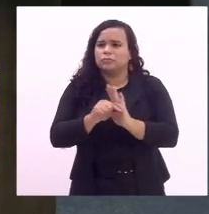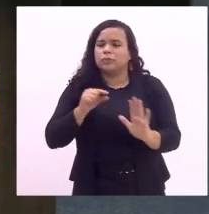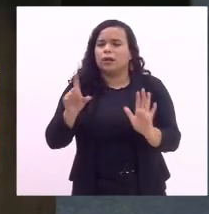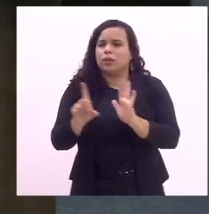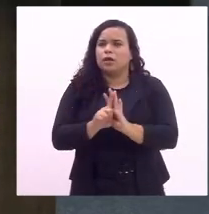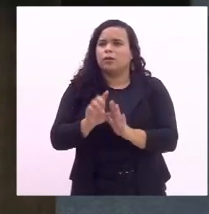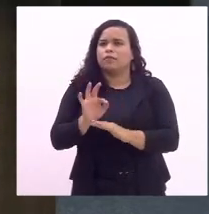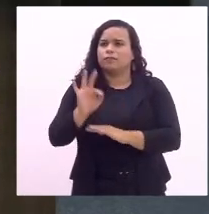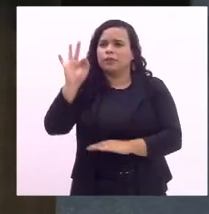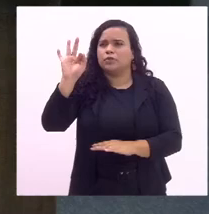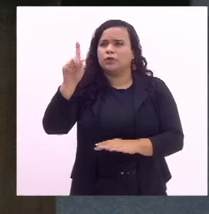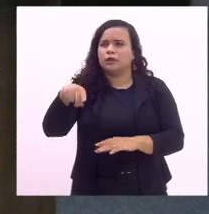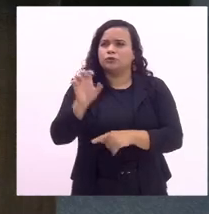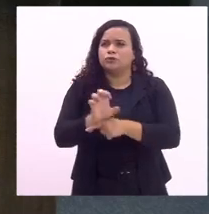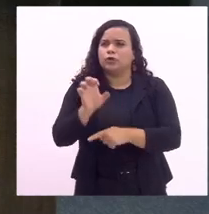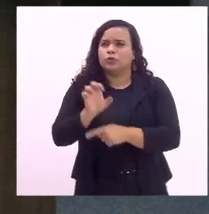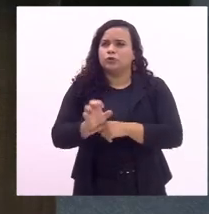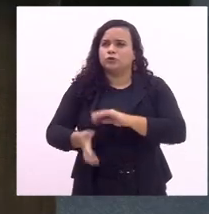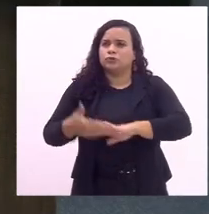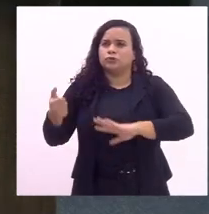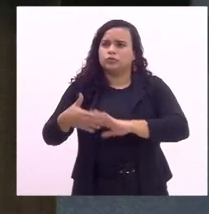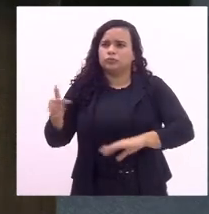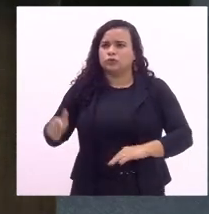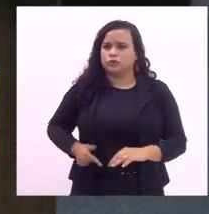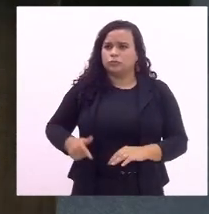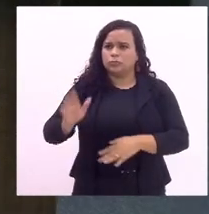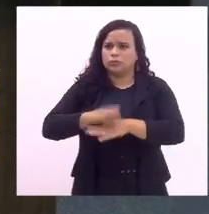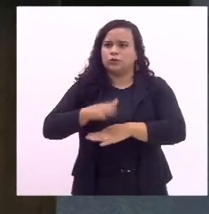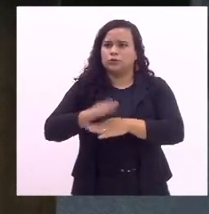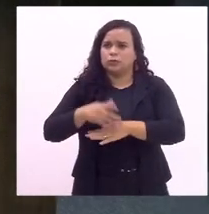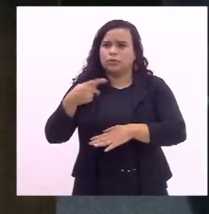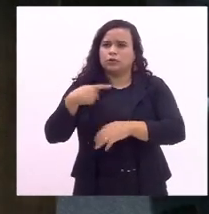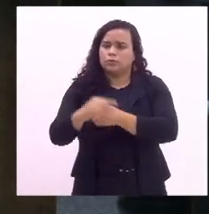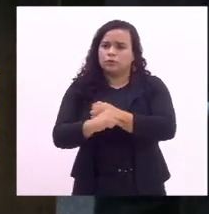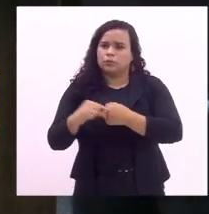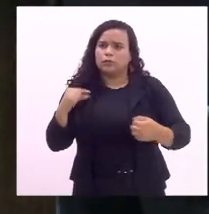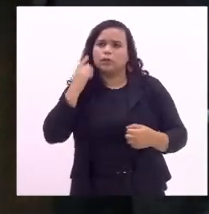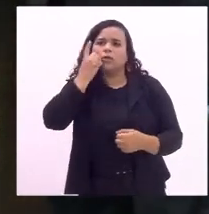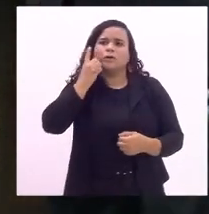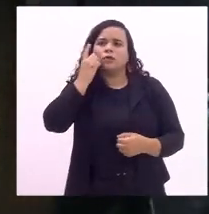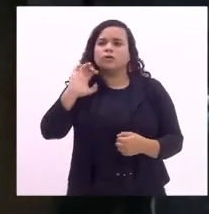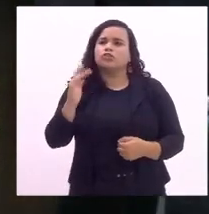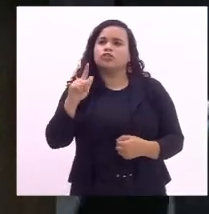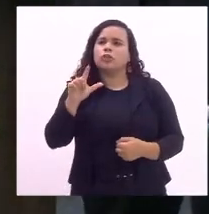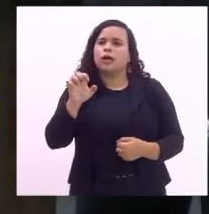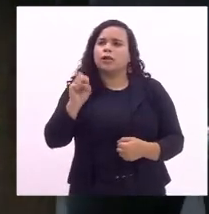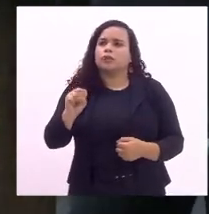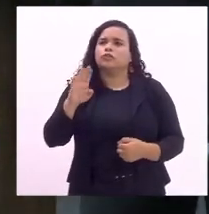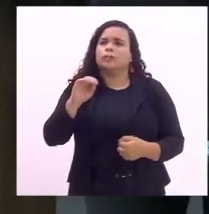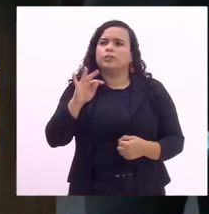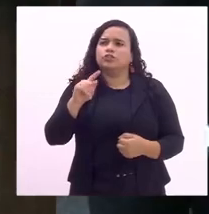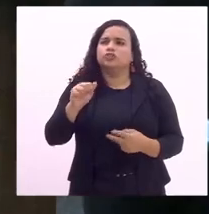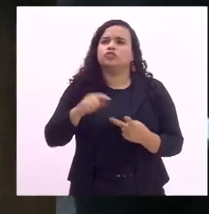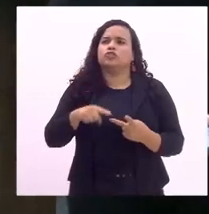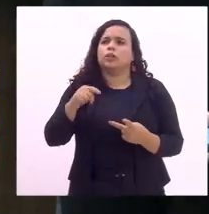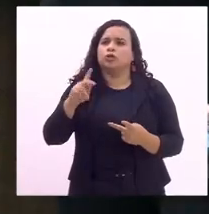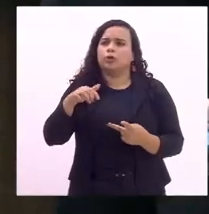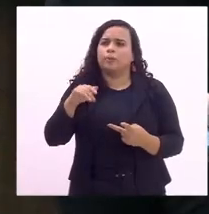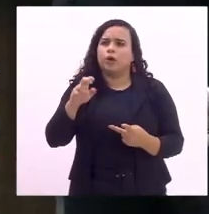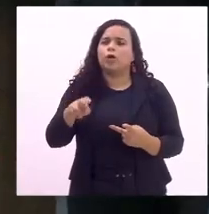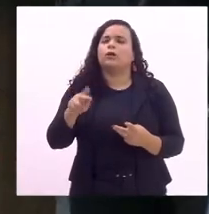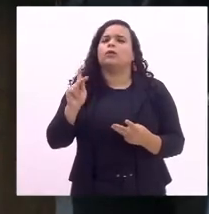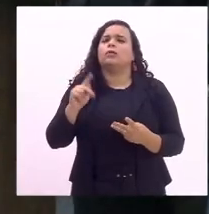federal, que é o Estatuto do Desarmamento, que é de minha autoria, dos deputados Charles Batista, Anderson Moraes, Knoploch,